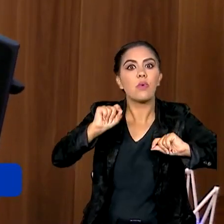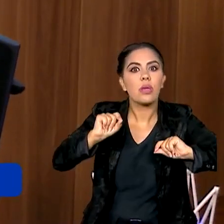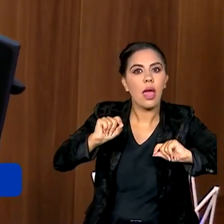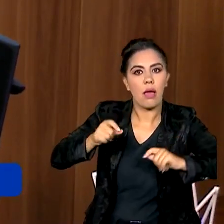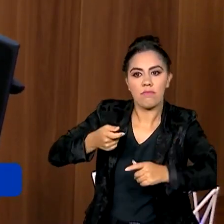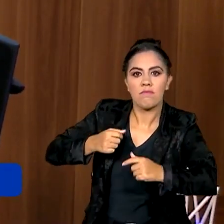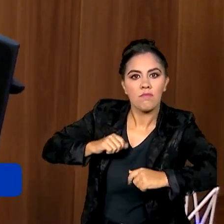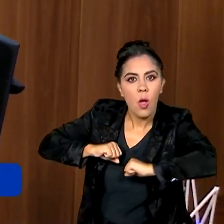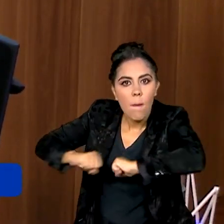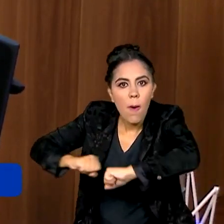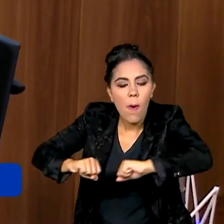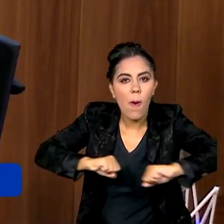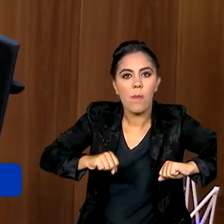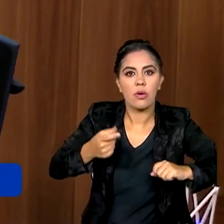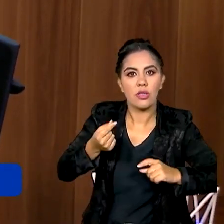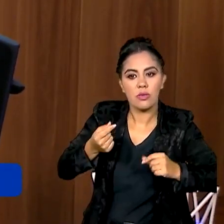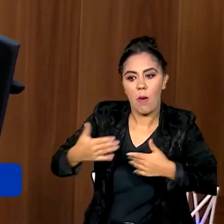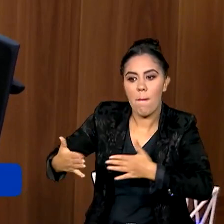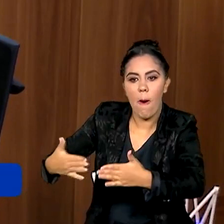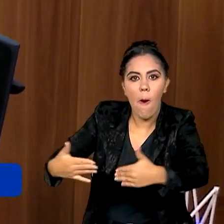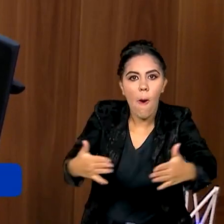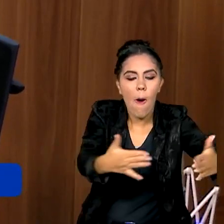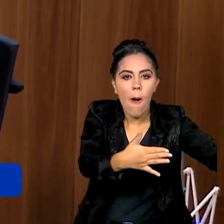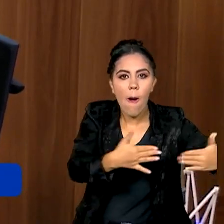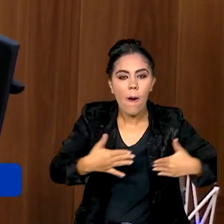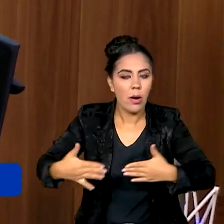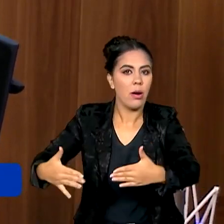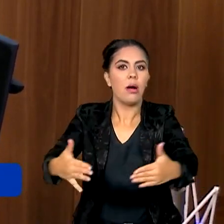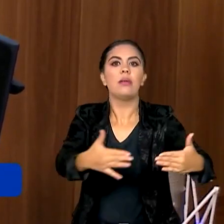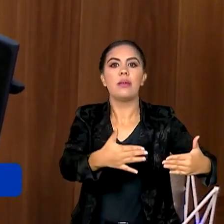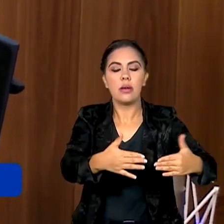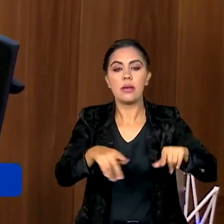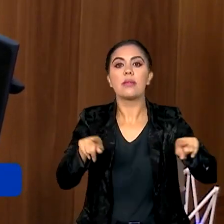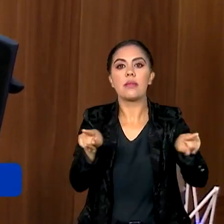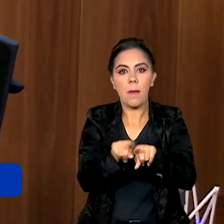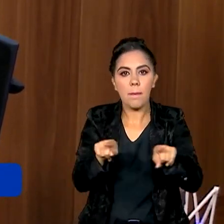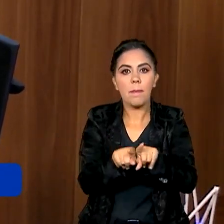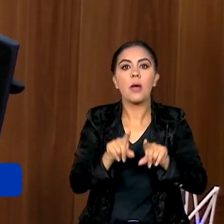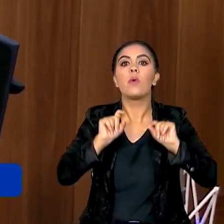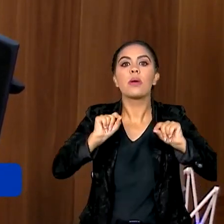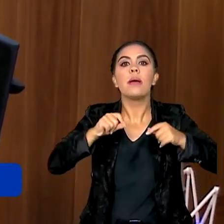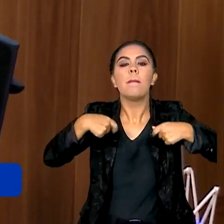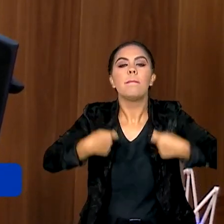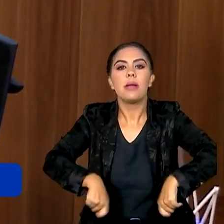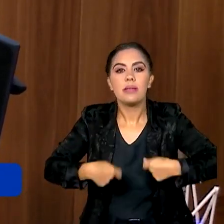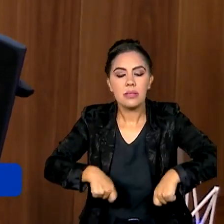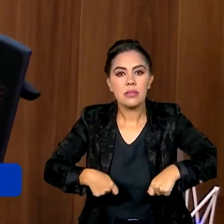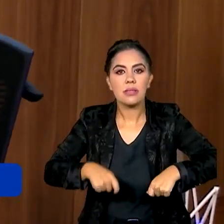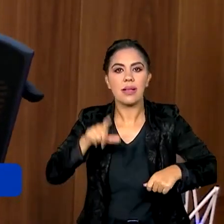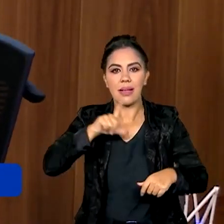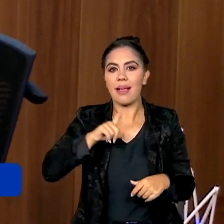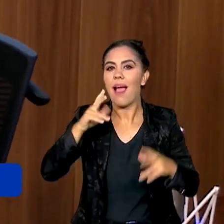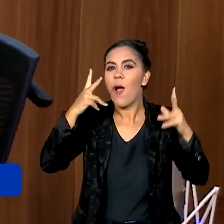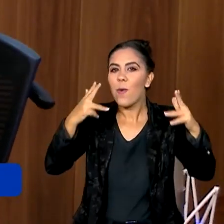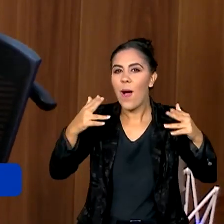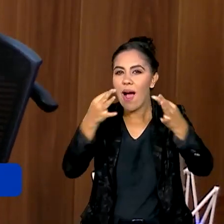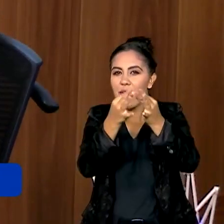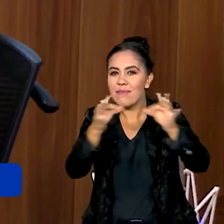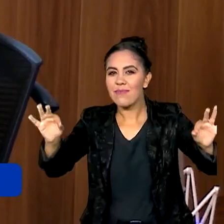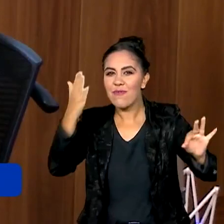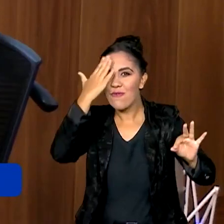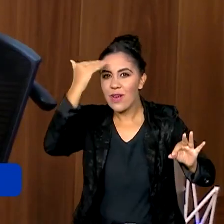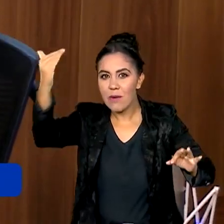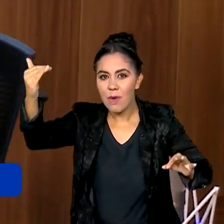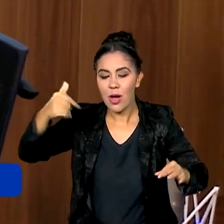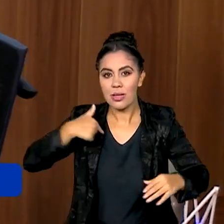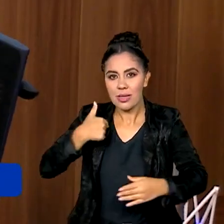portanto, nesse caso, mais do que qualquer outro, vale o velho ditado: canja de galinha não faz mal a ninguém.